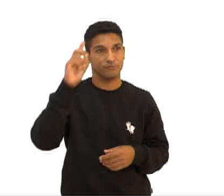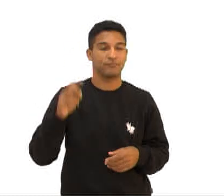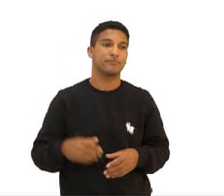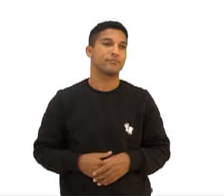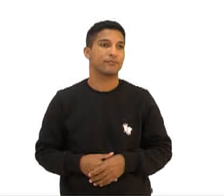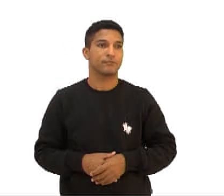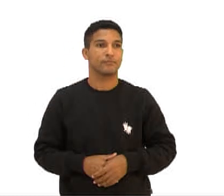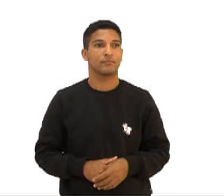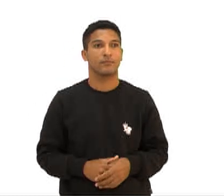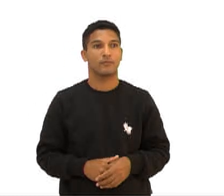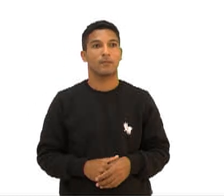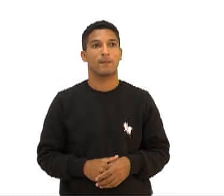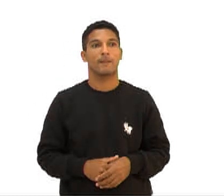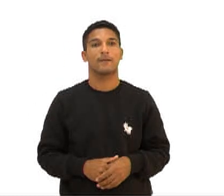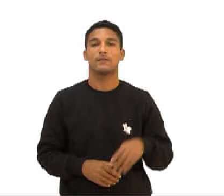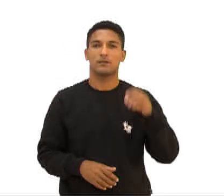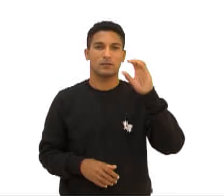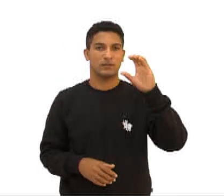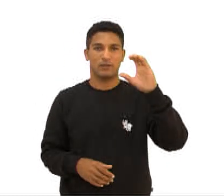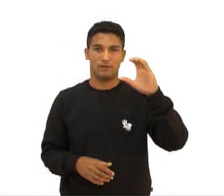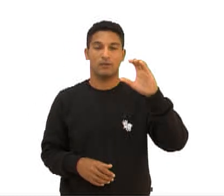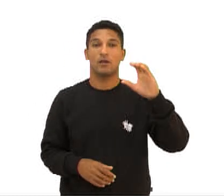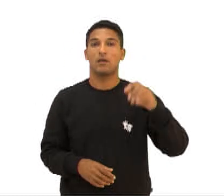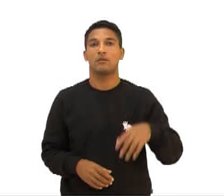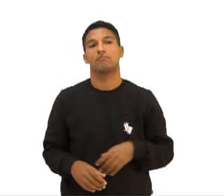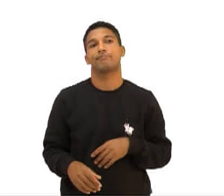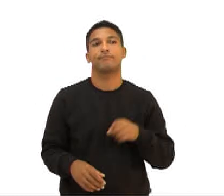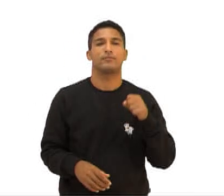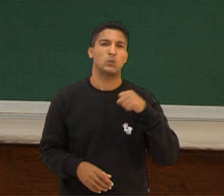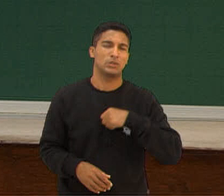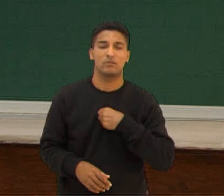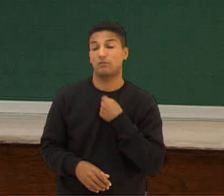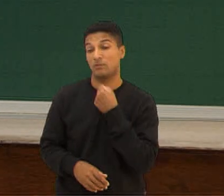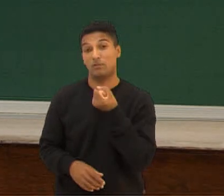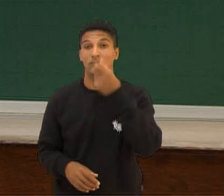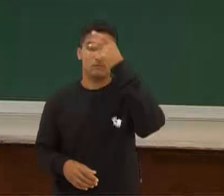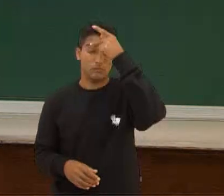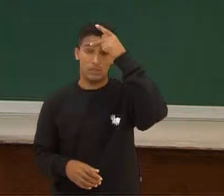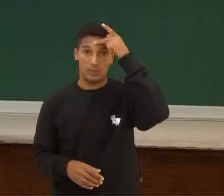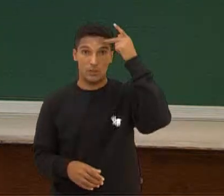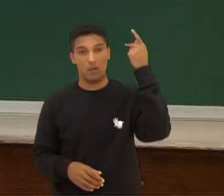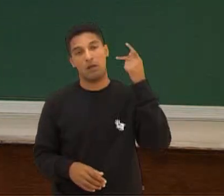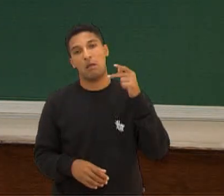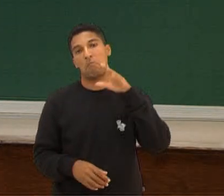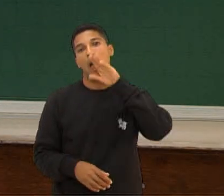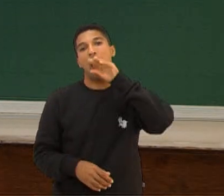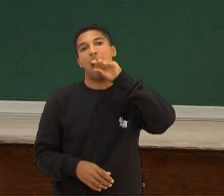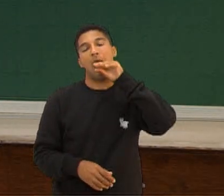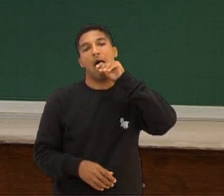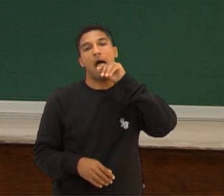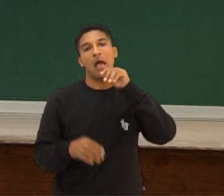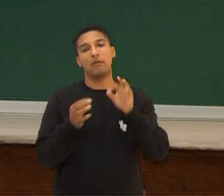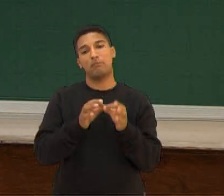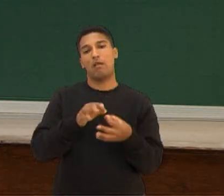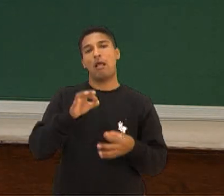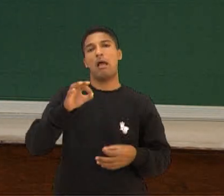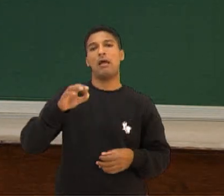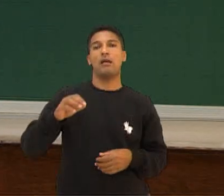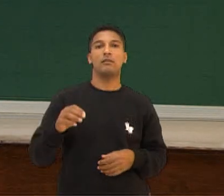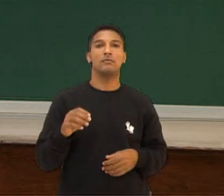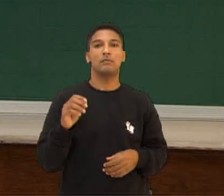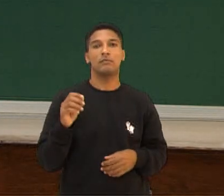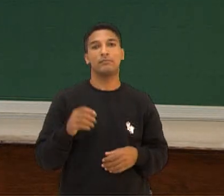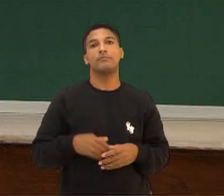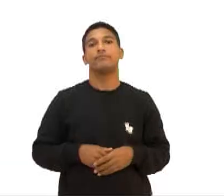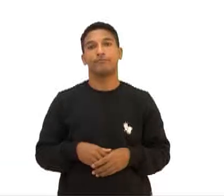que falam alto. Restritiva. Veja, odeia só aqueles que falam alto, né? As demais pessoas não. Então,